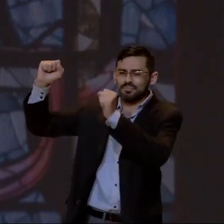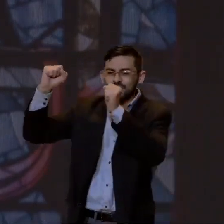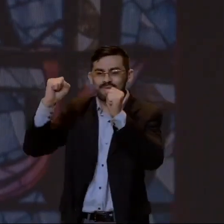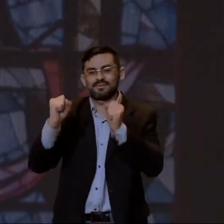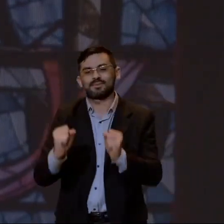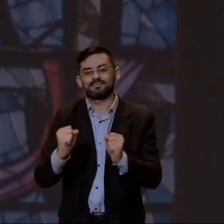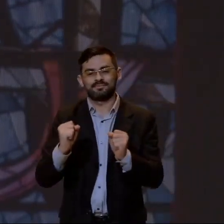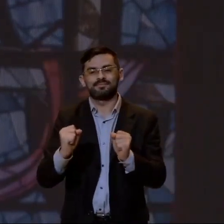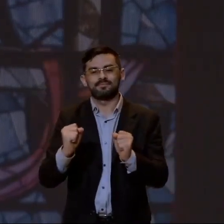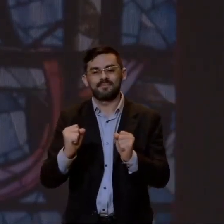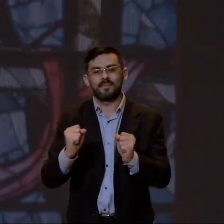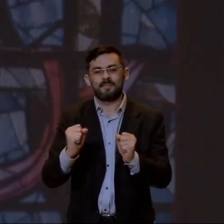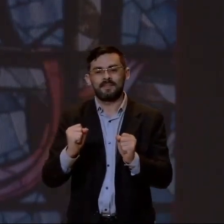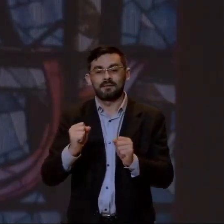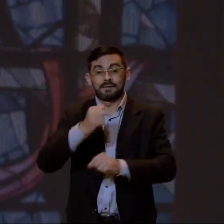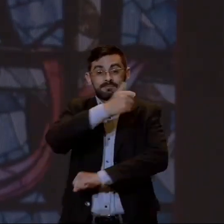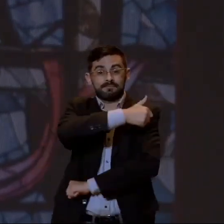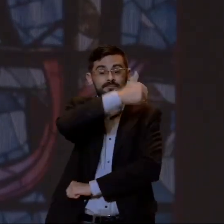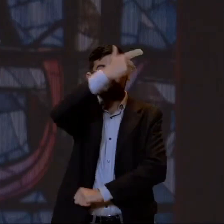Todo-Poderoso.